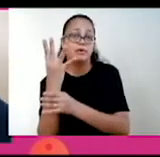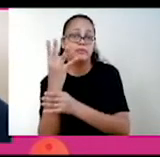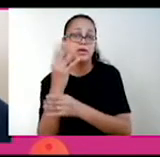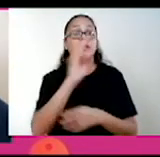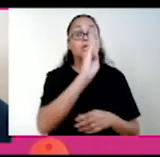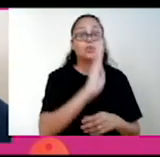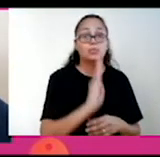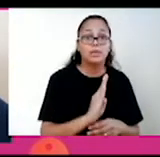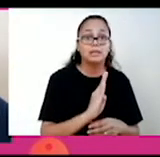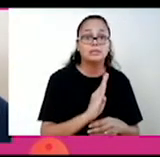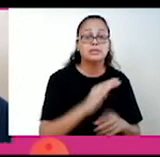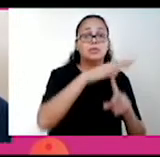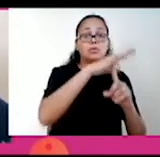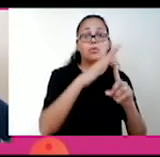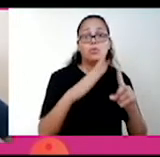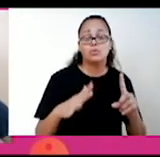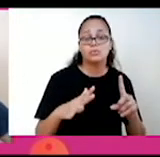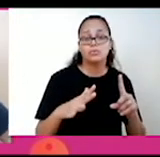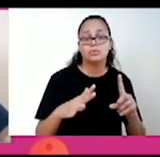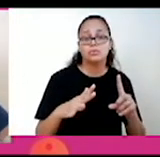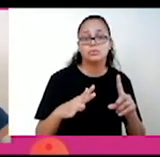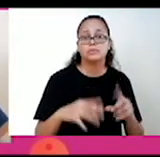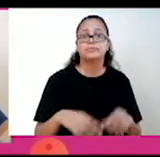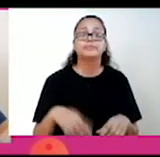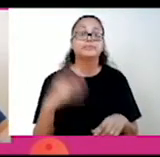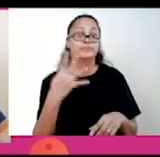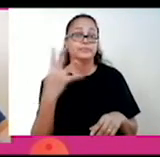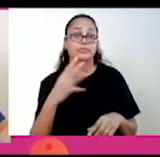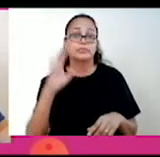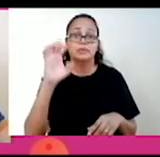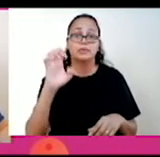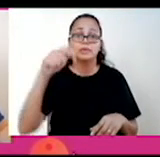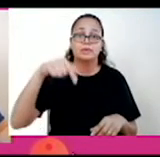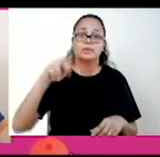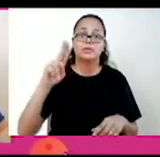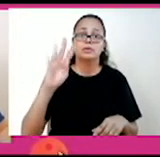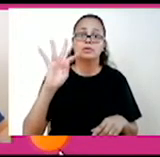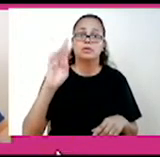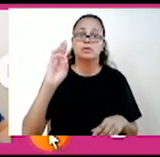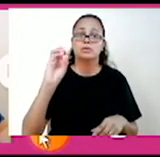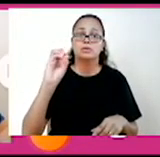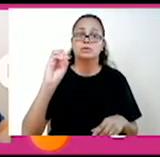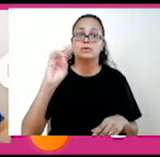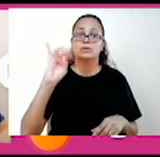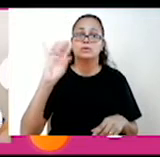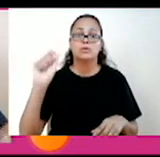porque está no hemisfério sul. Outro tipo climático, equatorial, ocupa larga parcela do Brasil